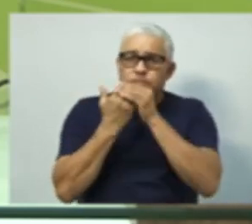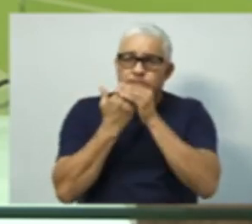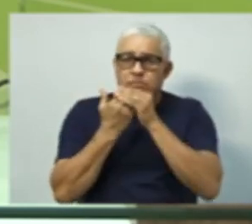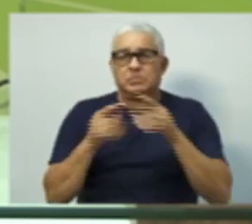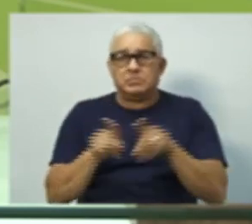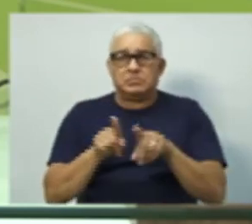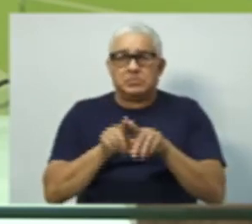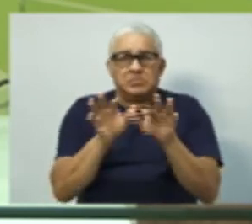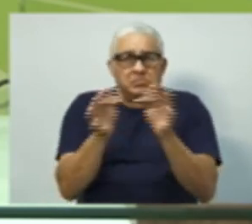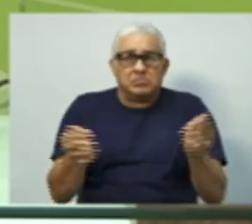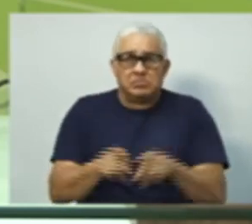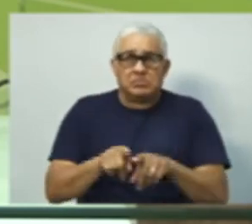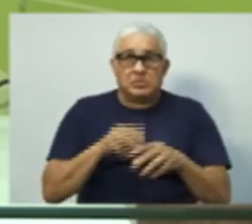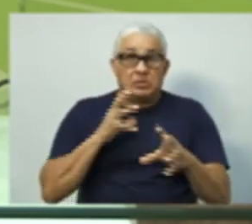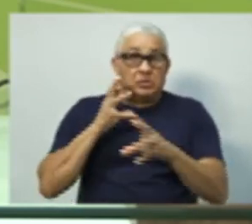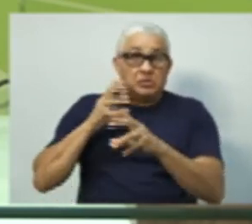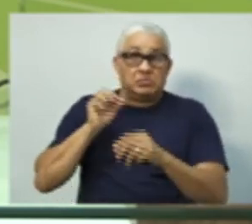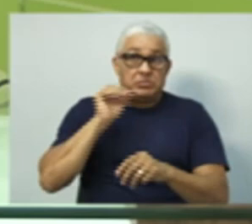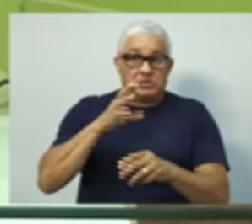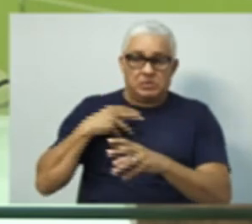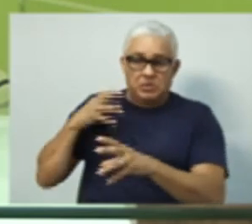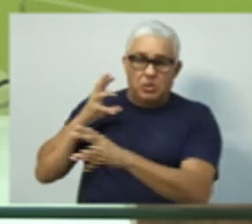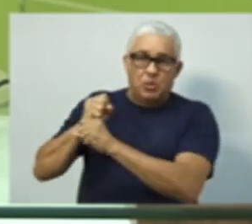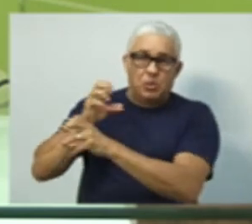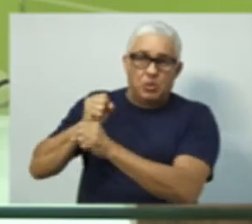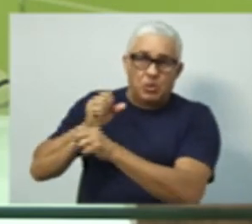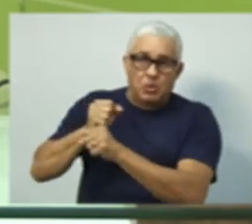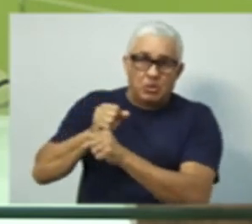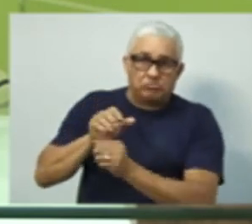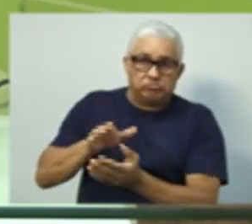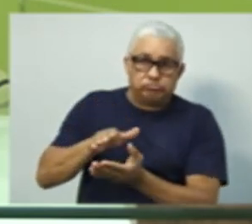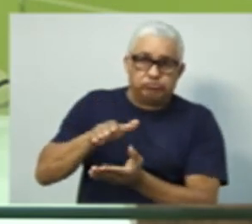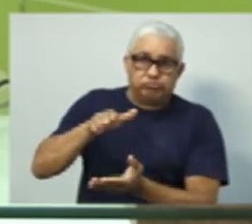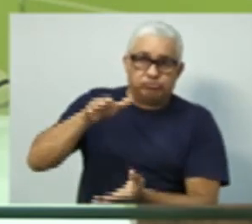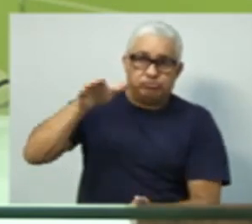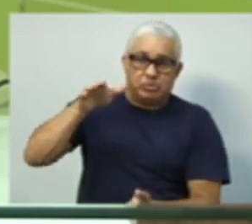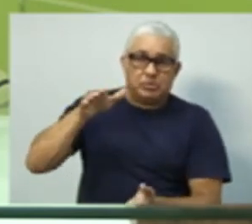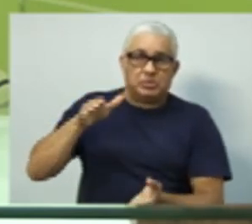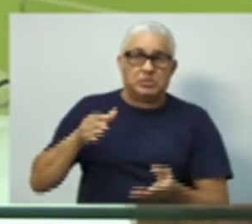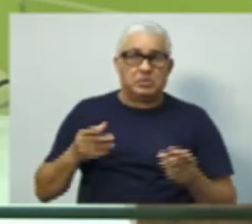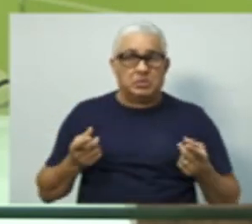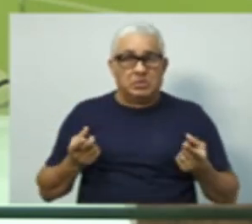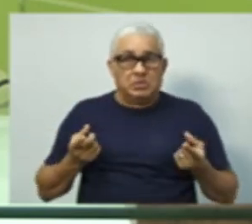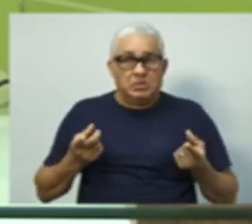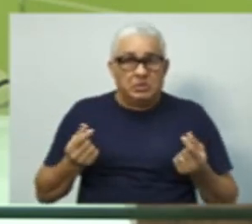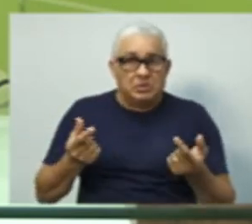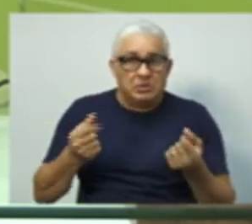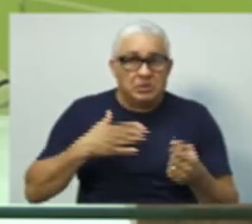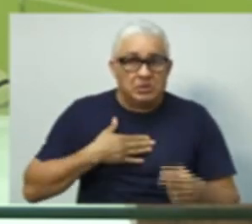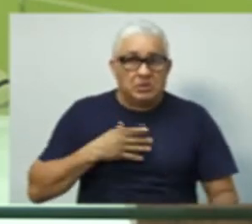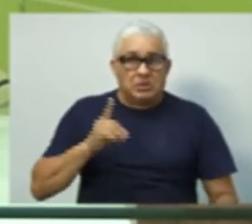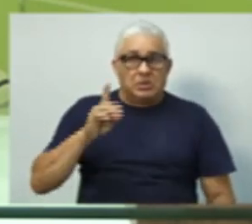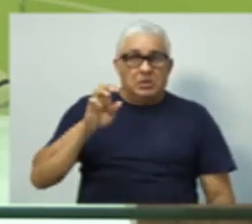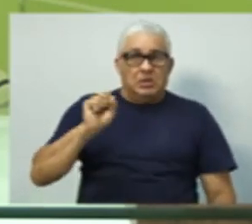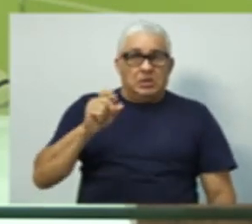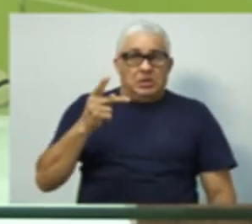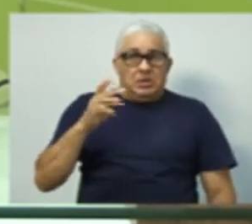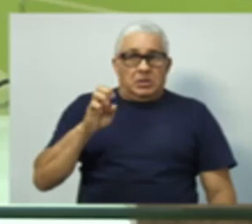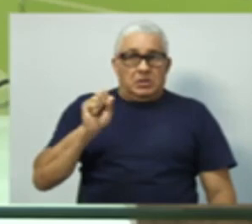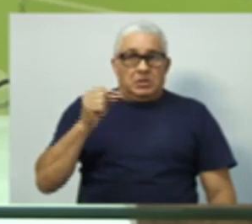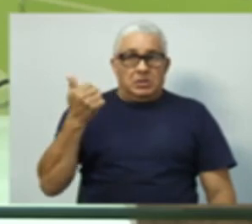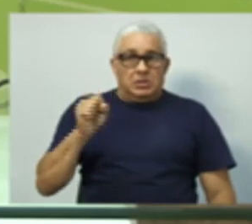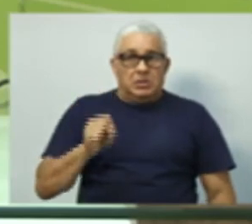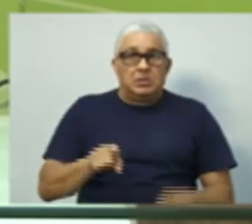positivo, por exemplo, eu tenho uma sobra aí de 30%, eu começar a investir, guardar mensalmente